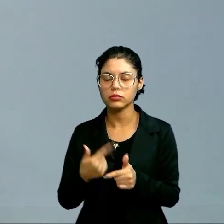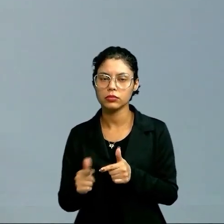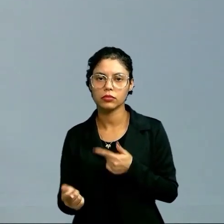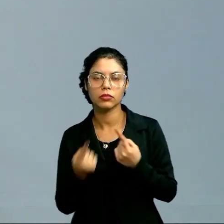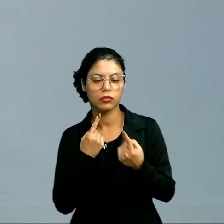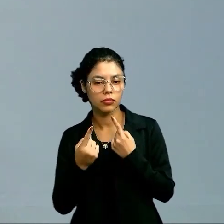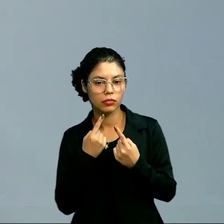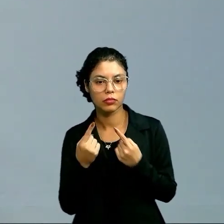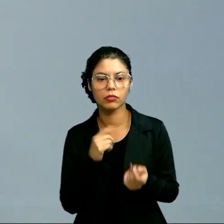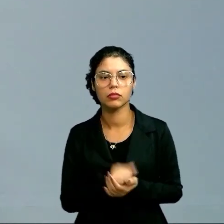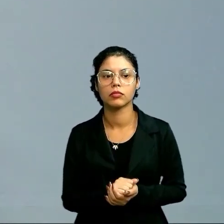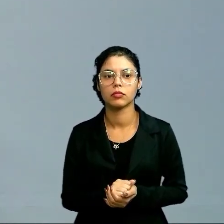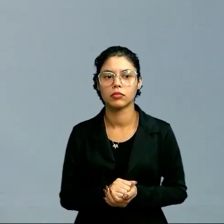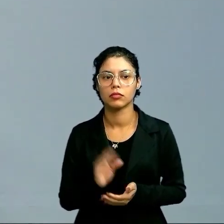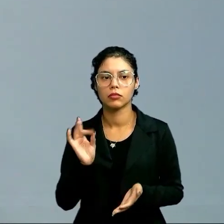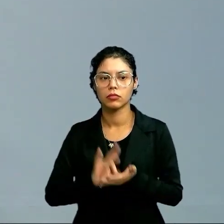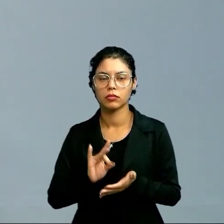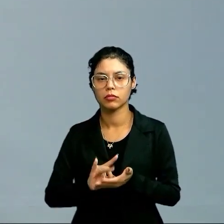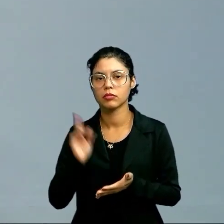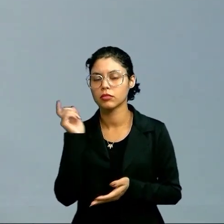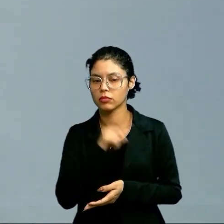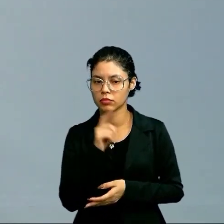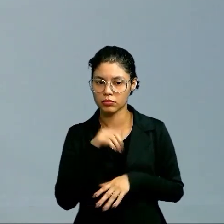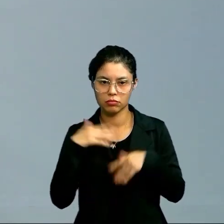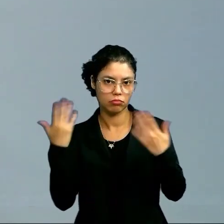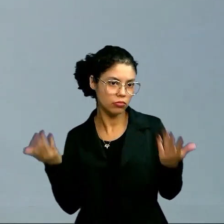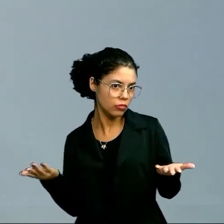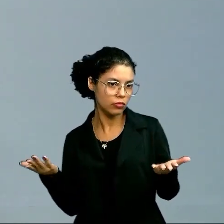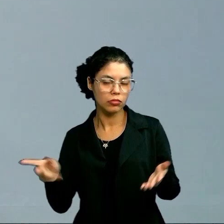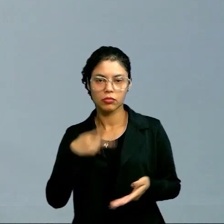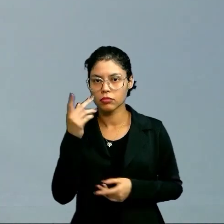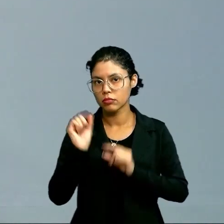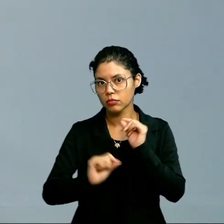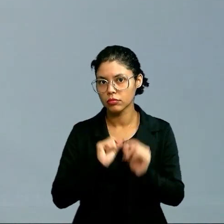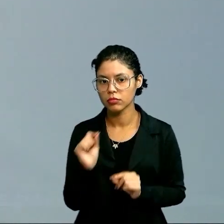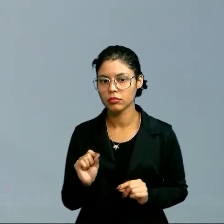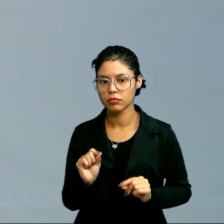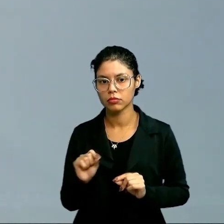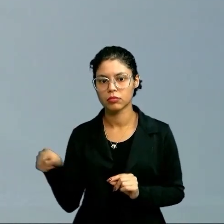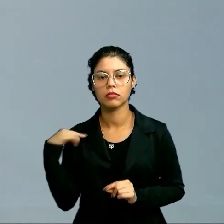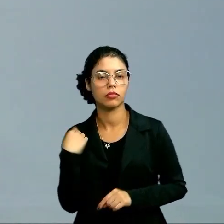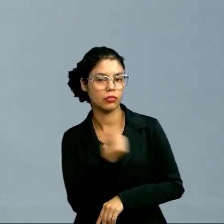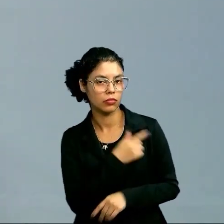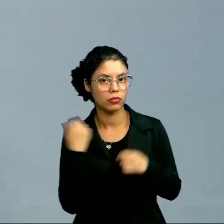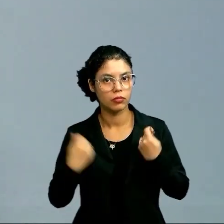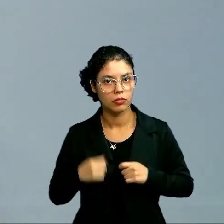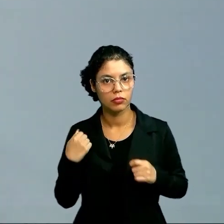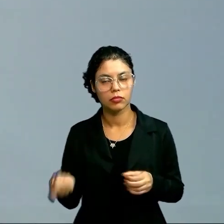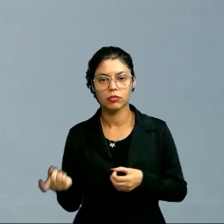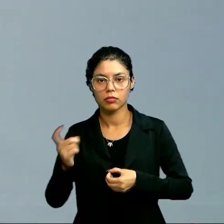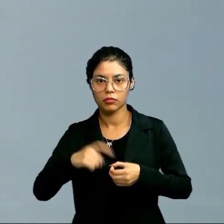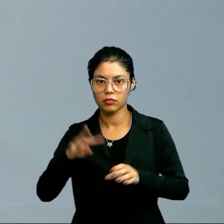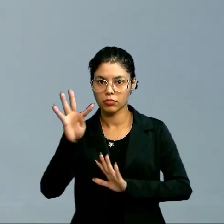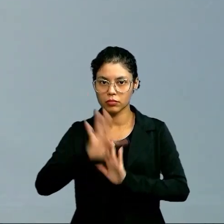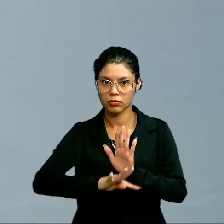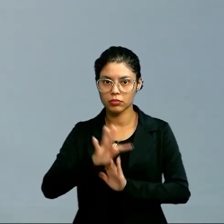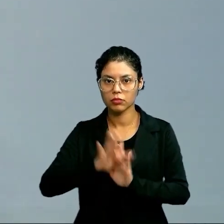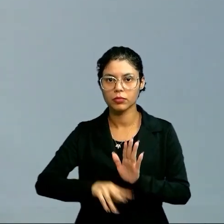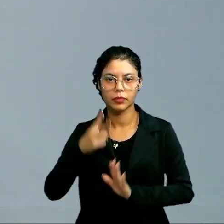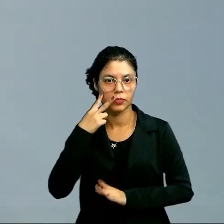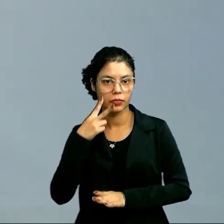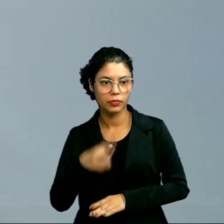de comunicação está falando a verdade ou está falando a mentira. O que eu estou dizendo é que a gente precisa rever um texto que foi